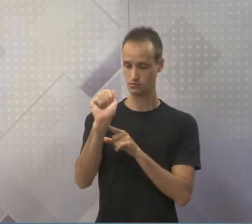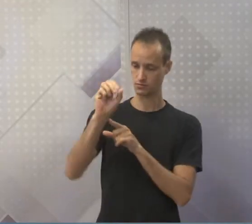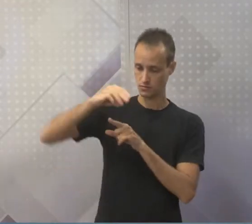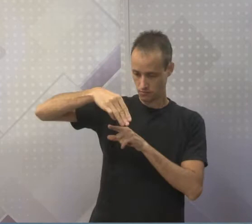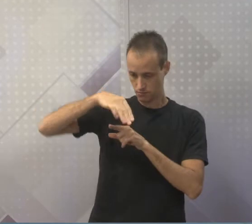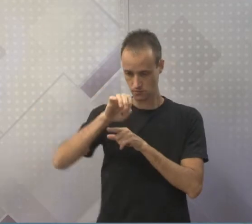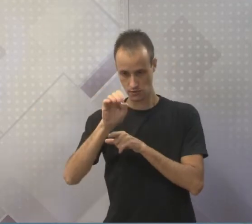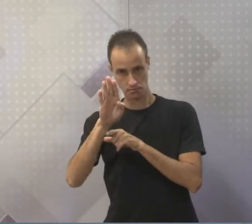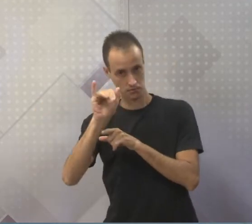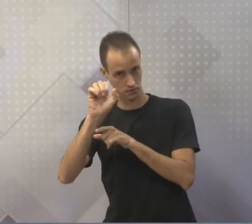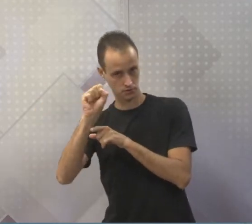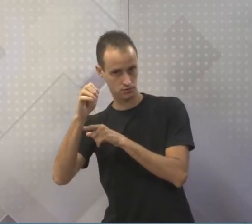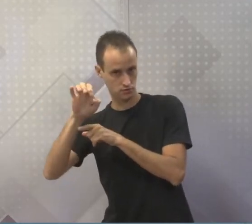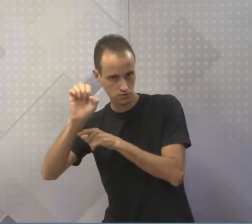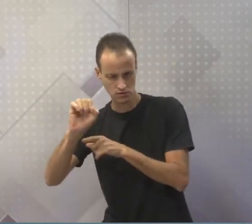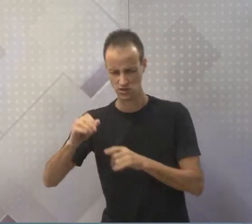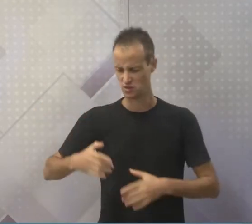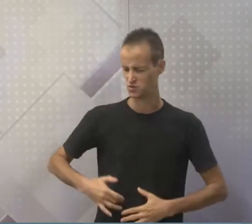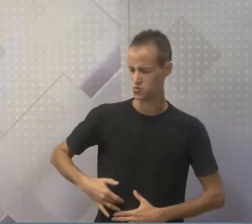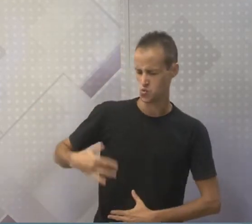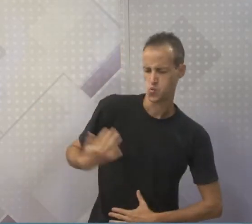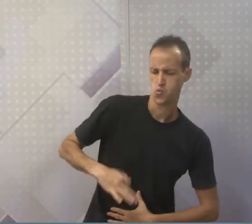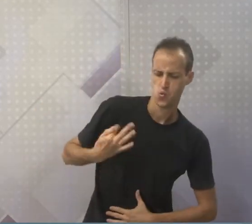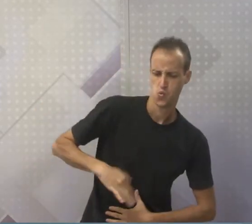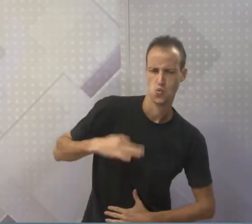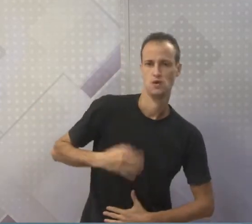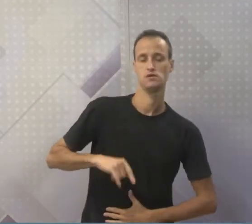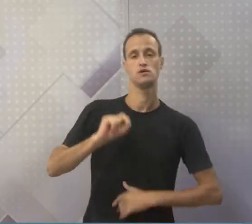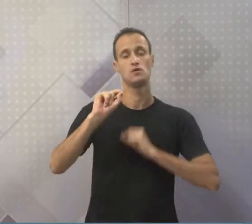Ela provoca dores abdominais, ela provoca